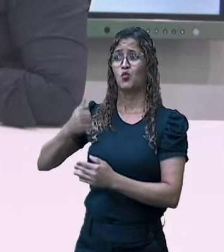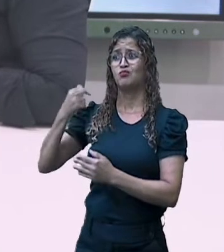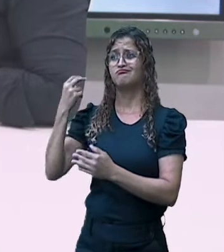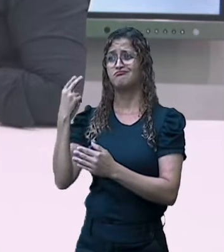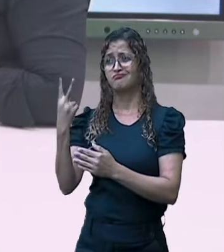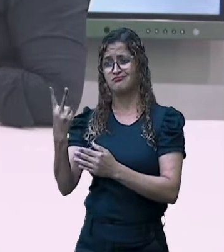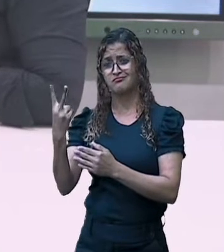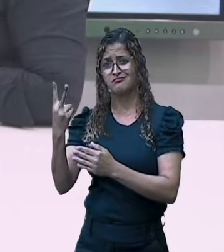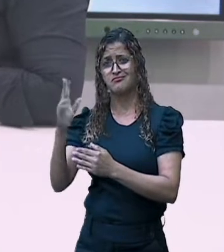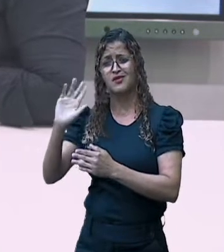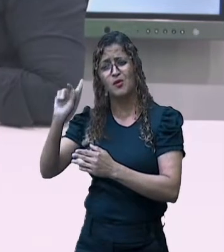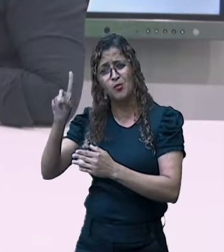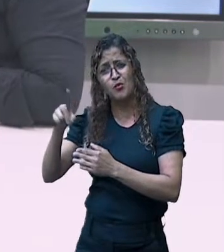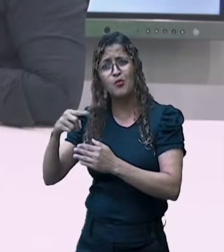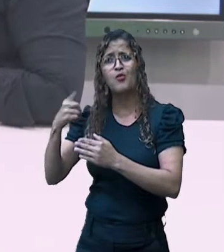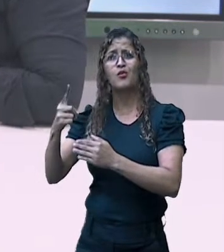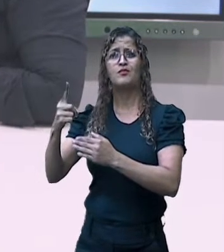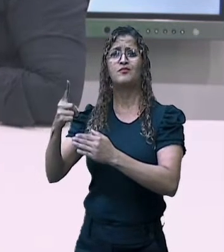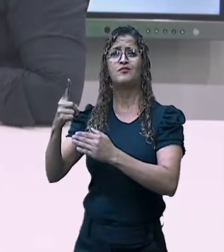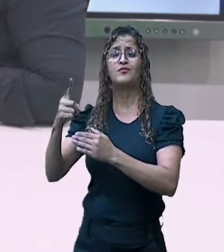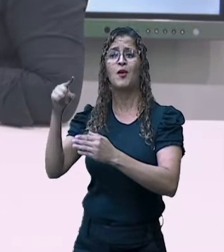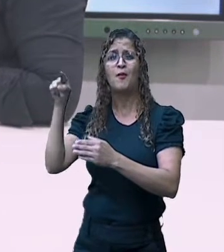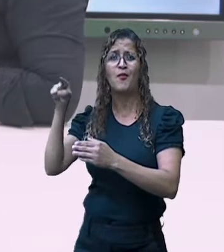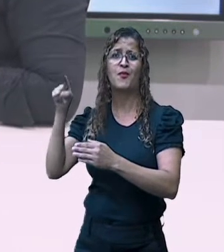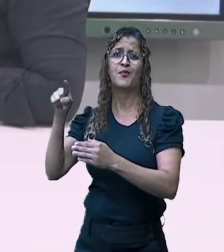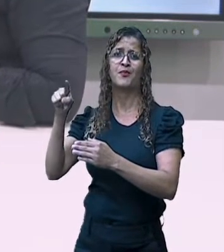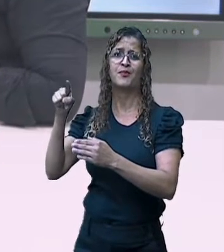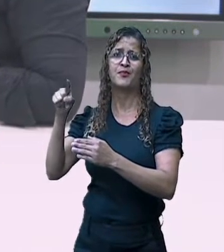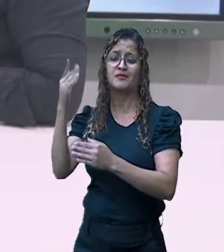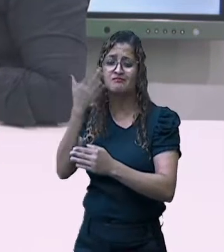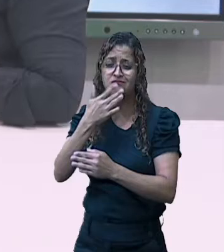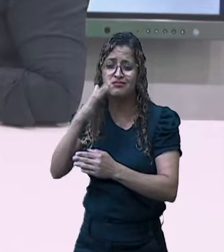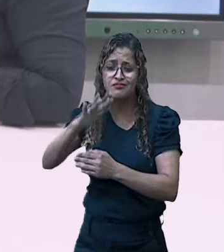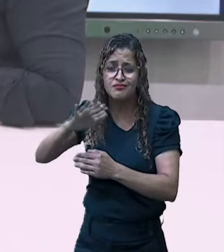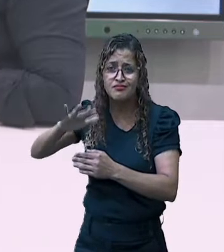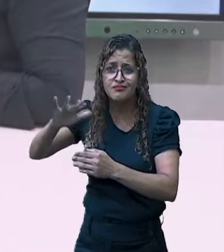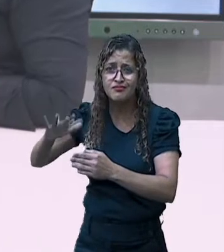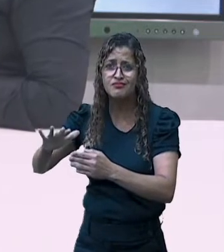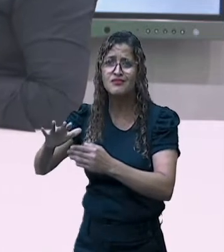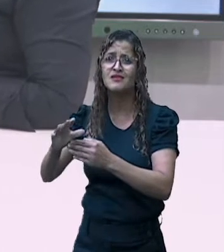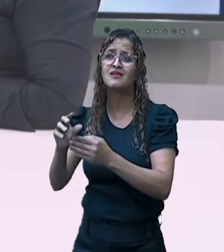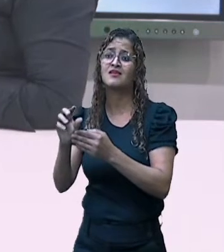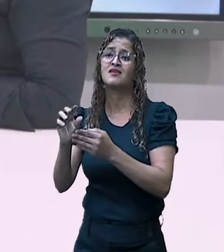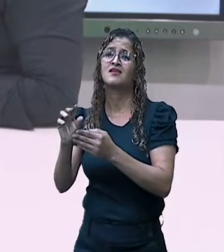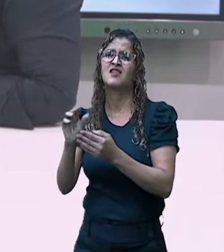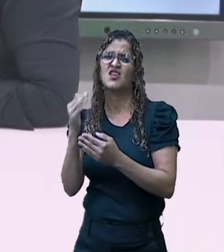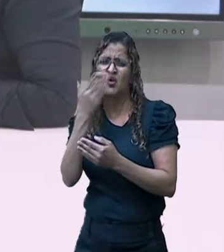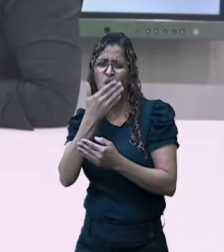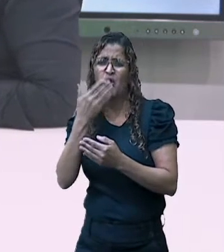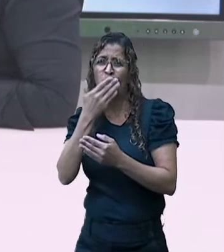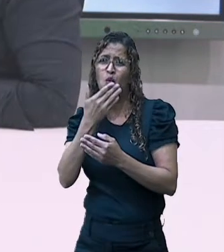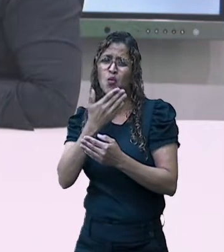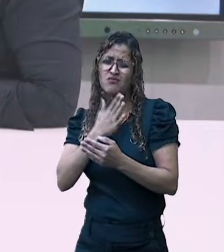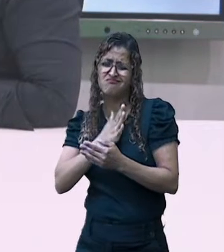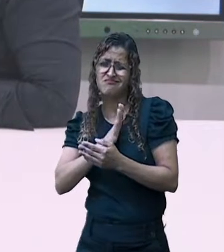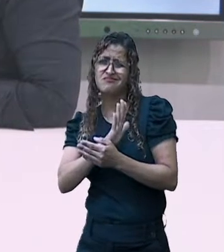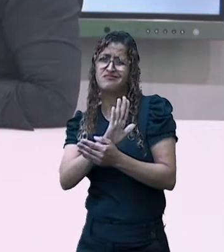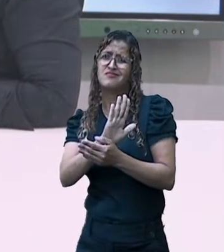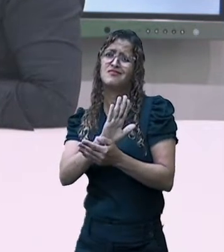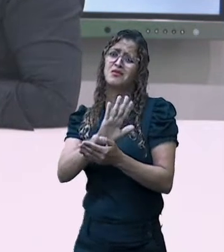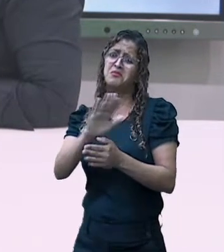essa criança vai ter uma tendência menor a ter desejo pelo açúcar se ela